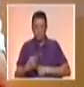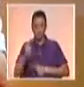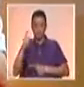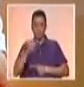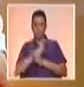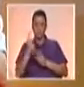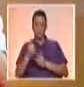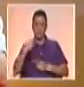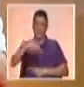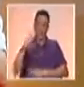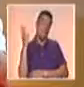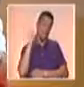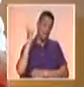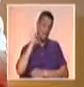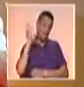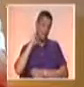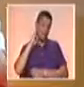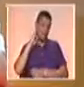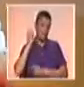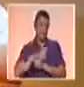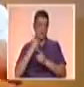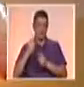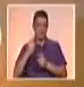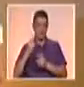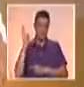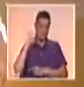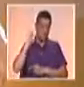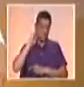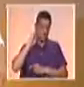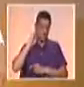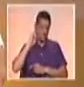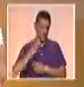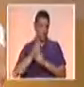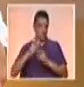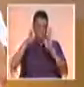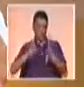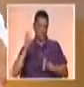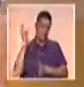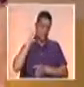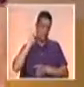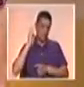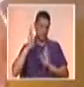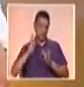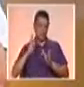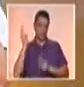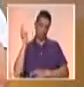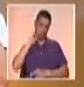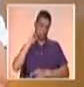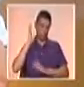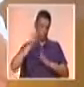exemplo, implantadas. Eu hoje venho com implantadas, não sei a propósito, mas já foram implantadas, portanto, têm um implante